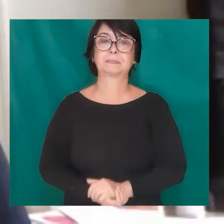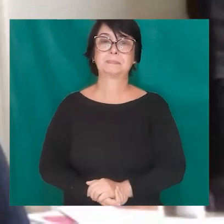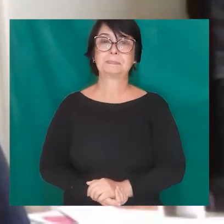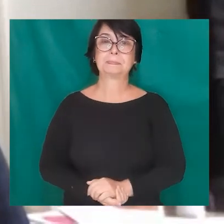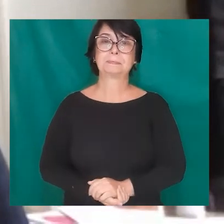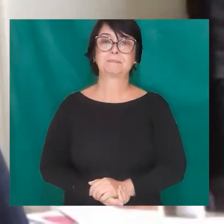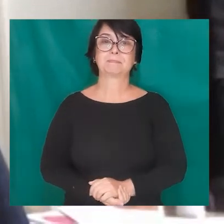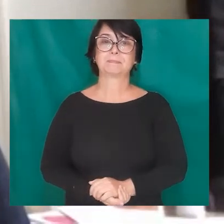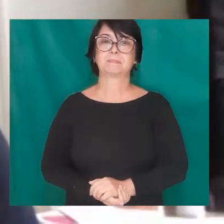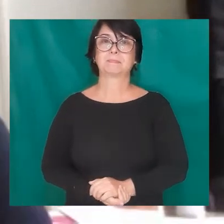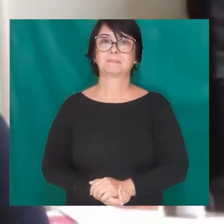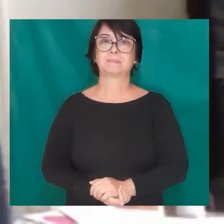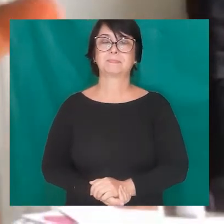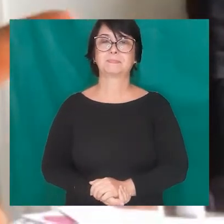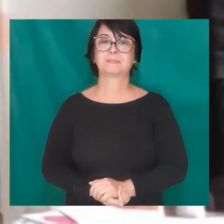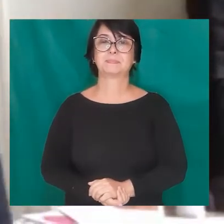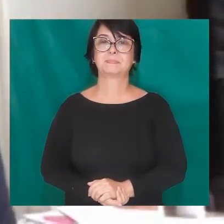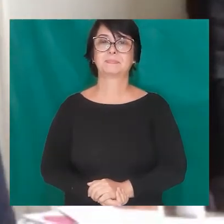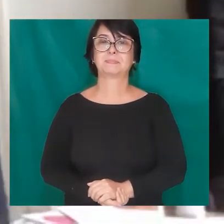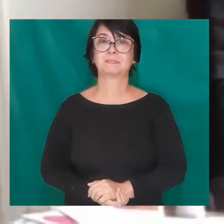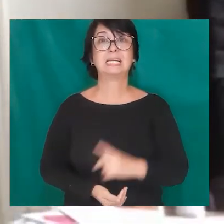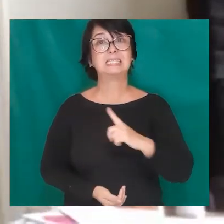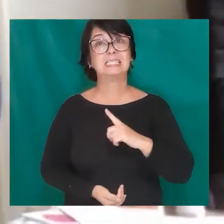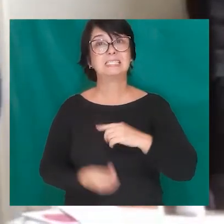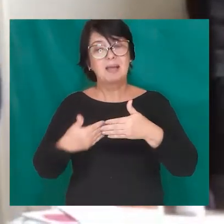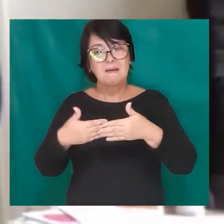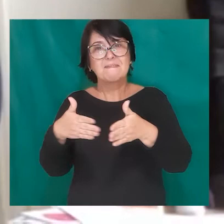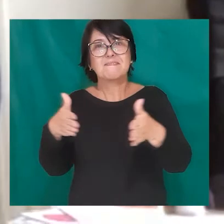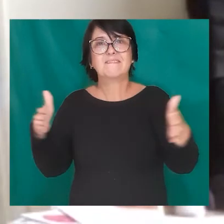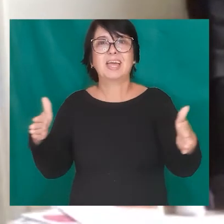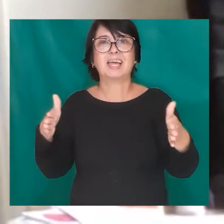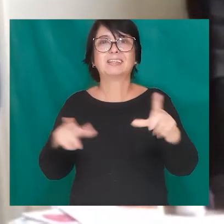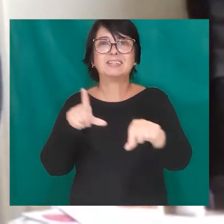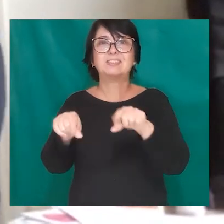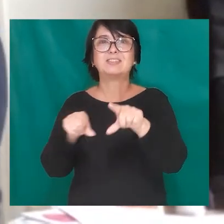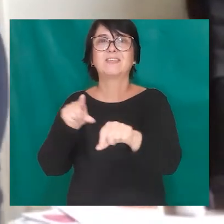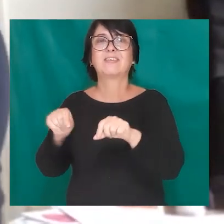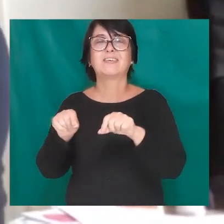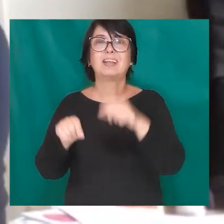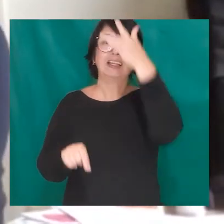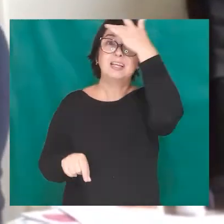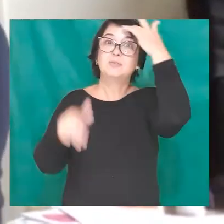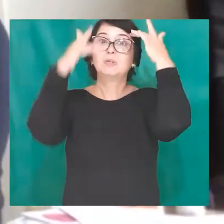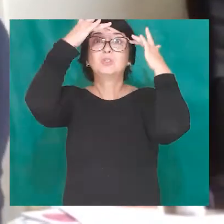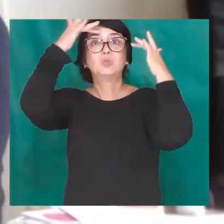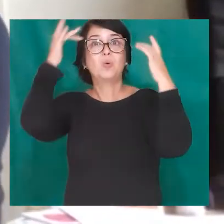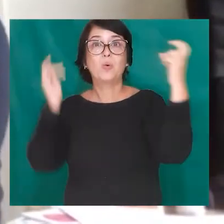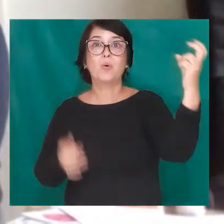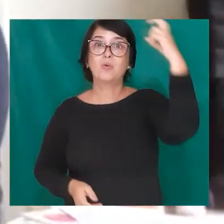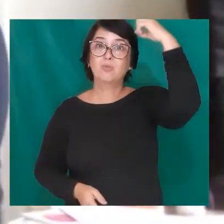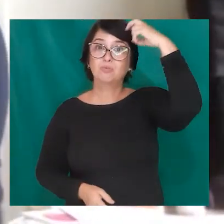Claro, claro. Mas é isso aí, eu acho que tem que ser bem aberto isso aí. Acho que, até porque as pessoas têm embasamentos